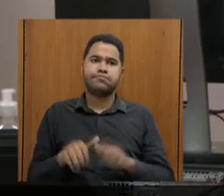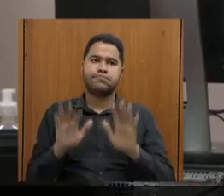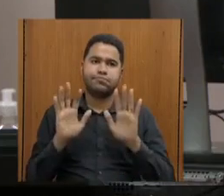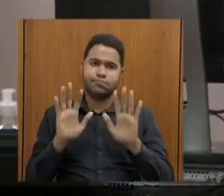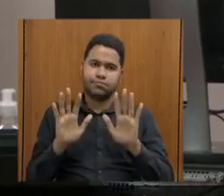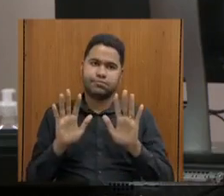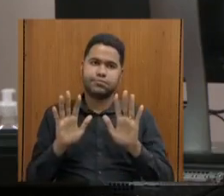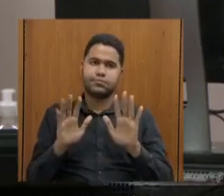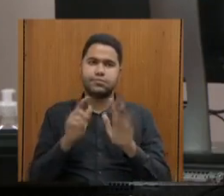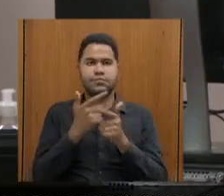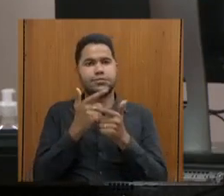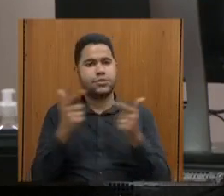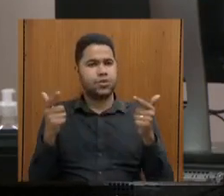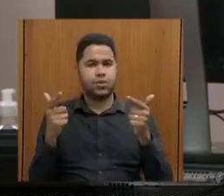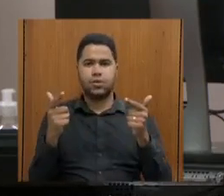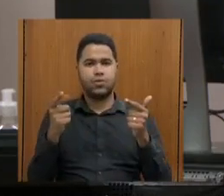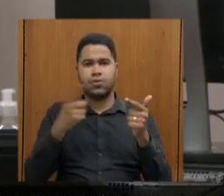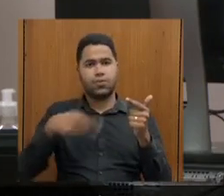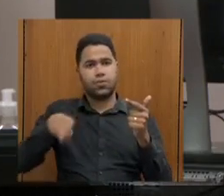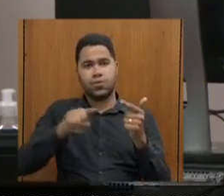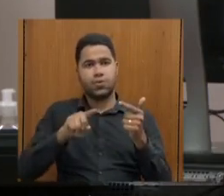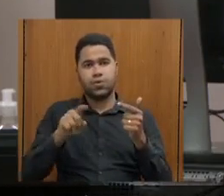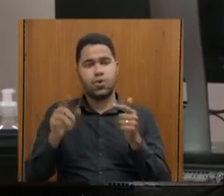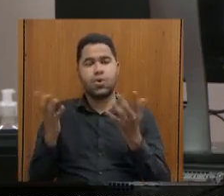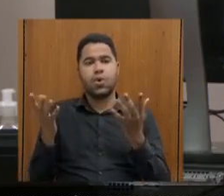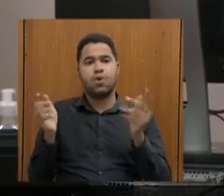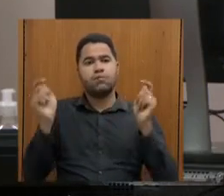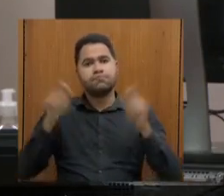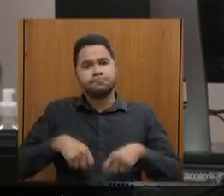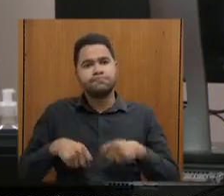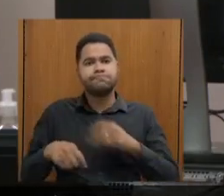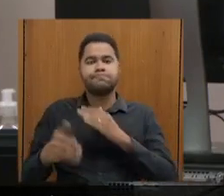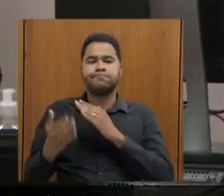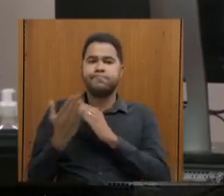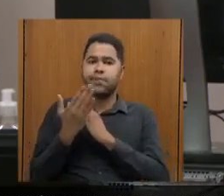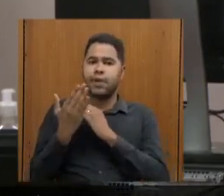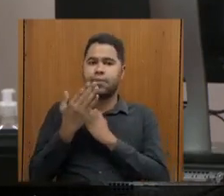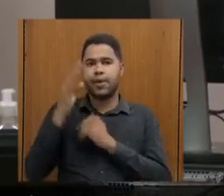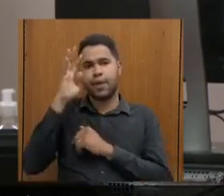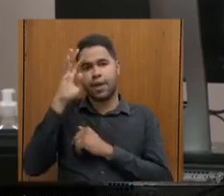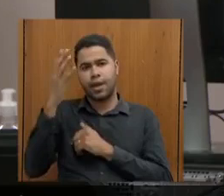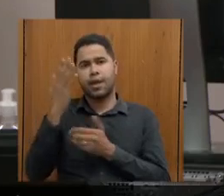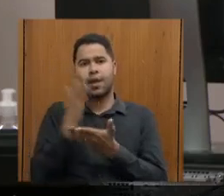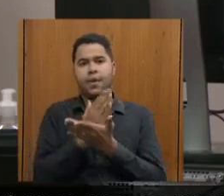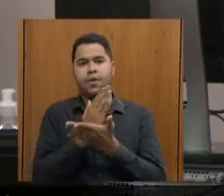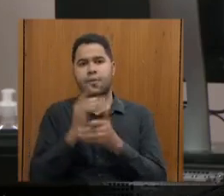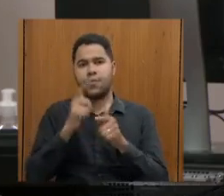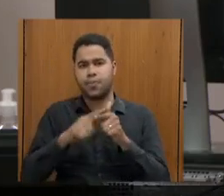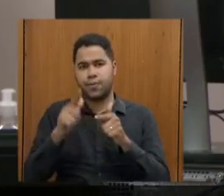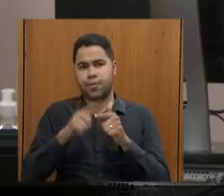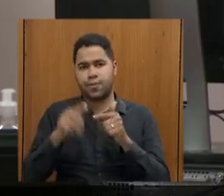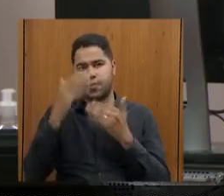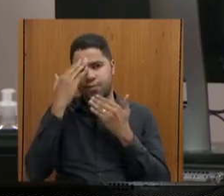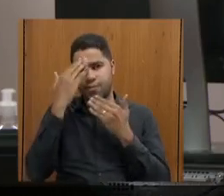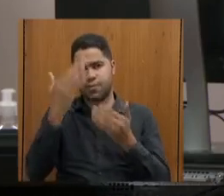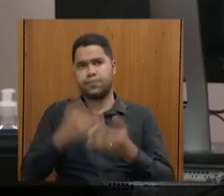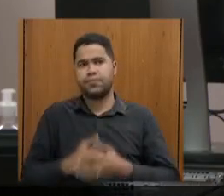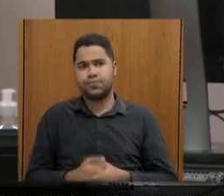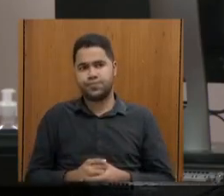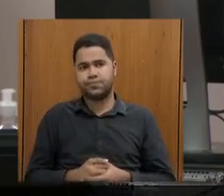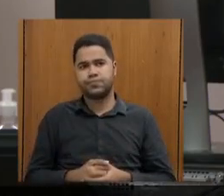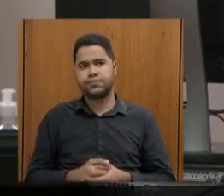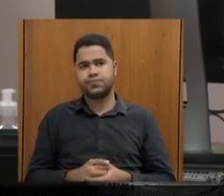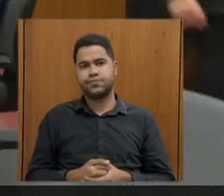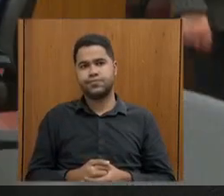mas ele não tem vocês não dão o poder de lhe ajudar a resolver algum problema aí Muito obrigado senhora